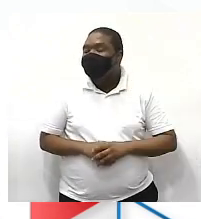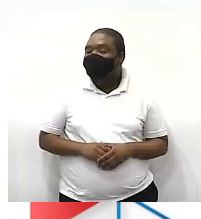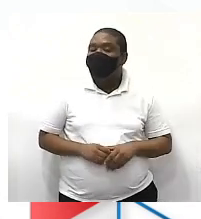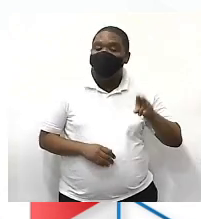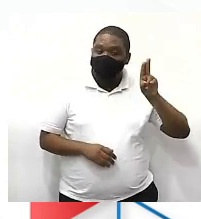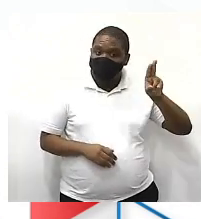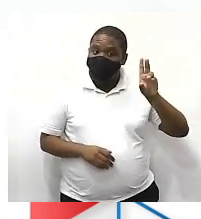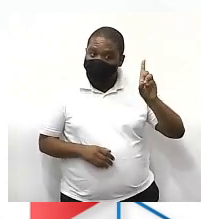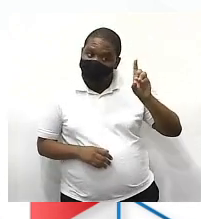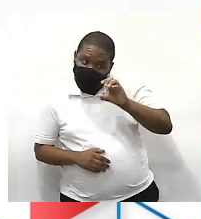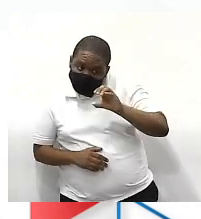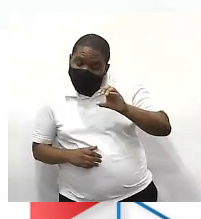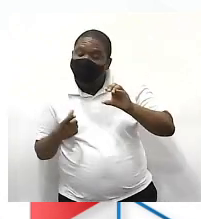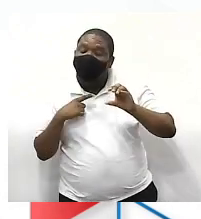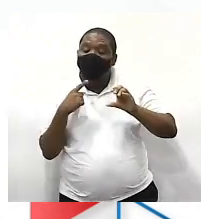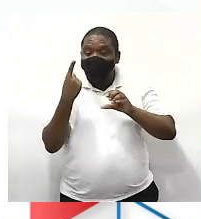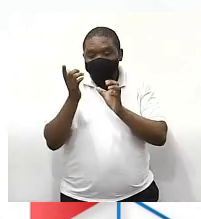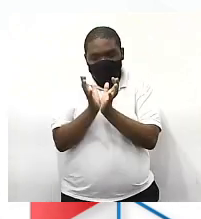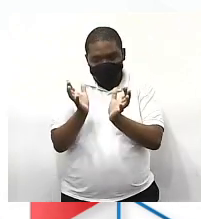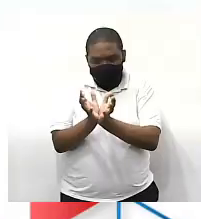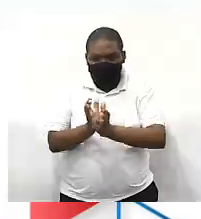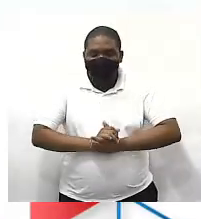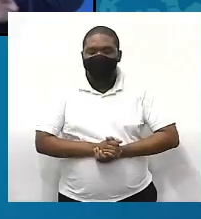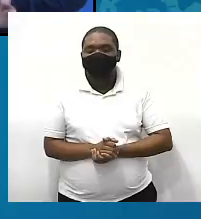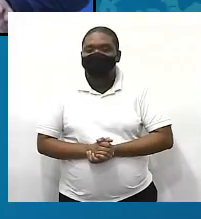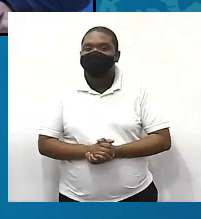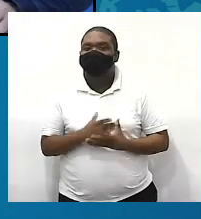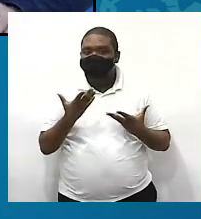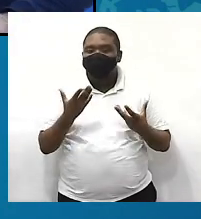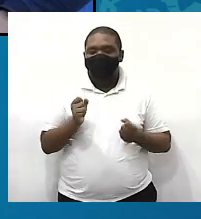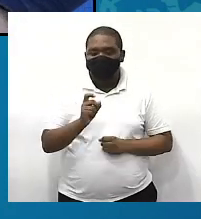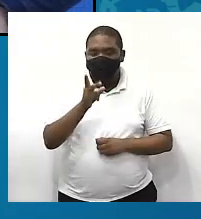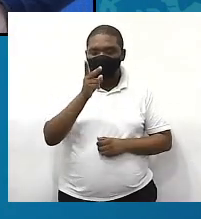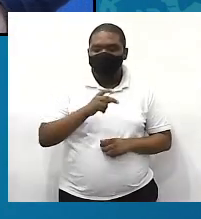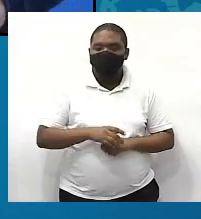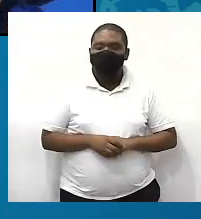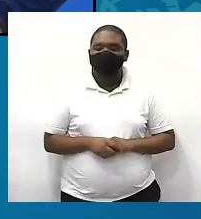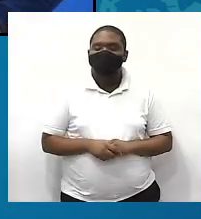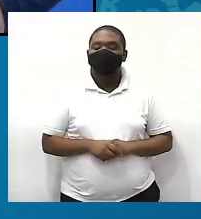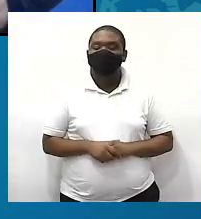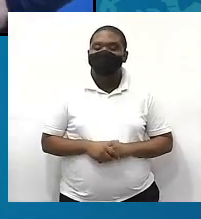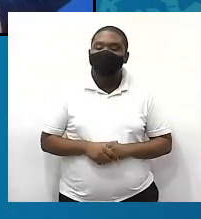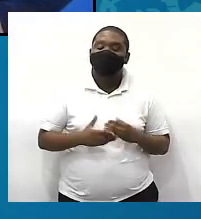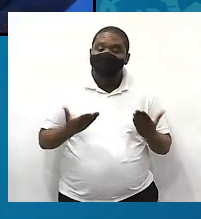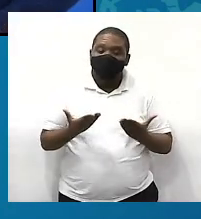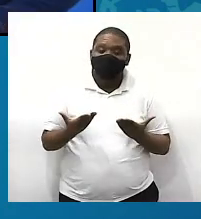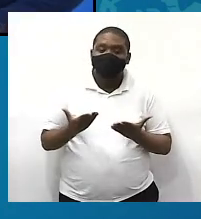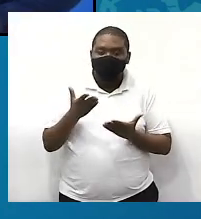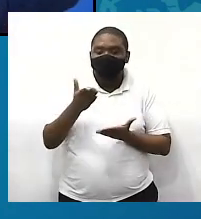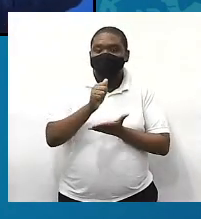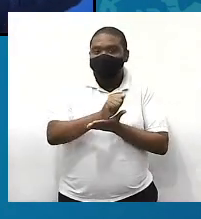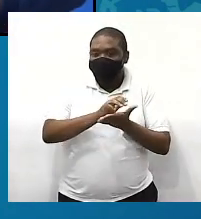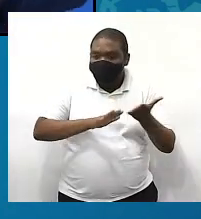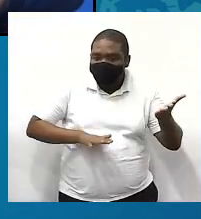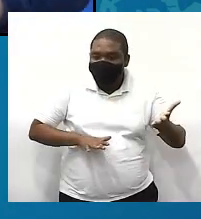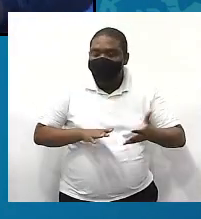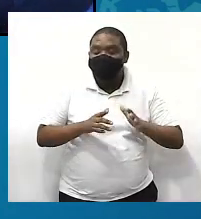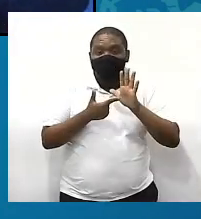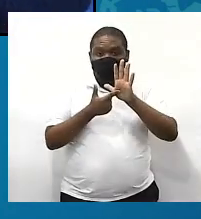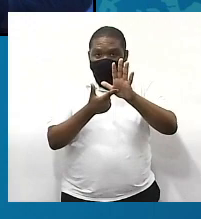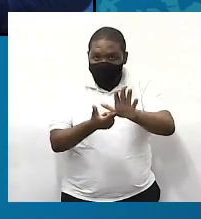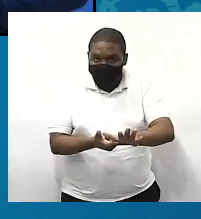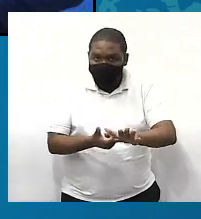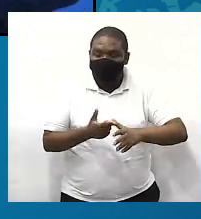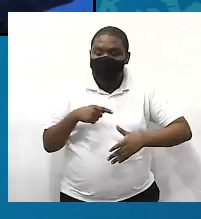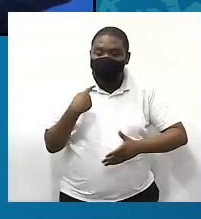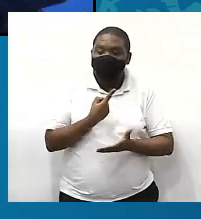3 ordens eu tenho uma classe. Tranquilo? Então vamos seguir. Bom, agora a atividade. Vamos lá, Jonathan, mostra a atividade